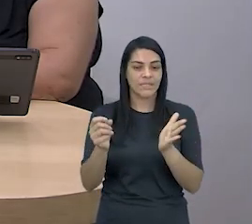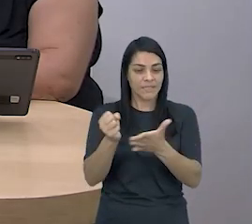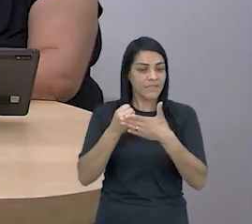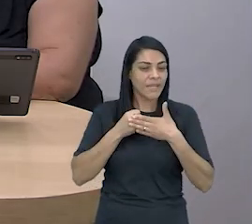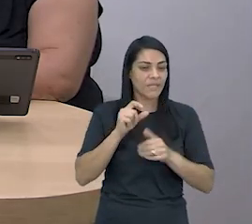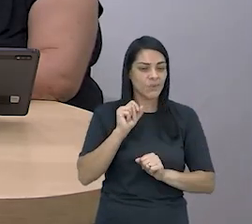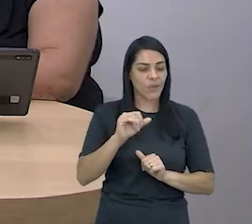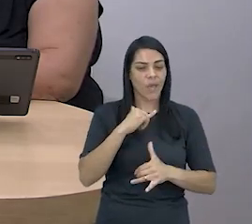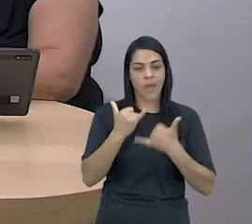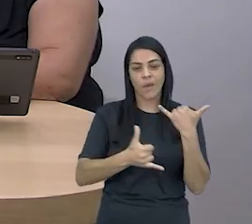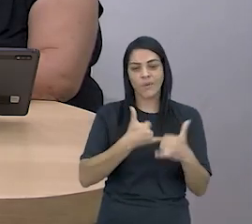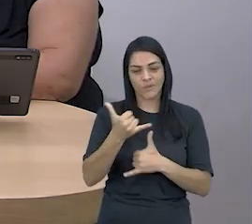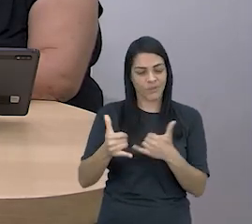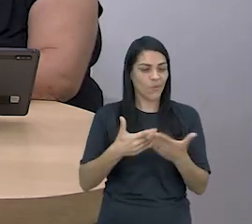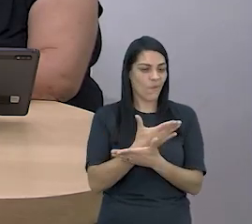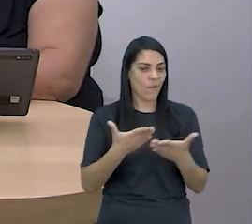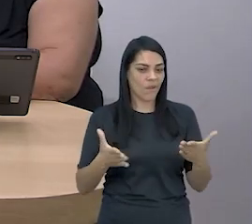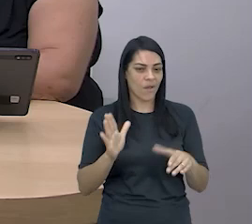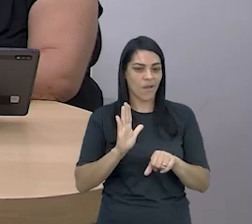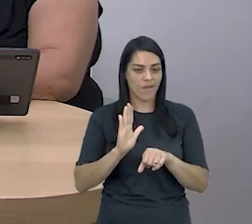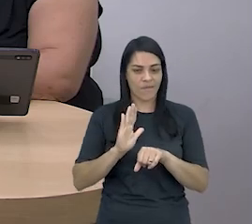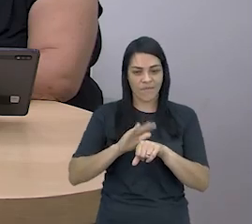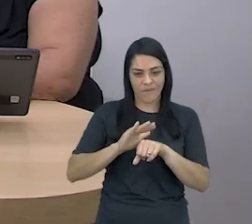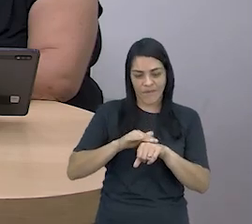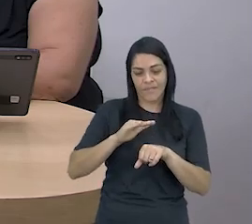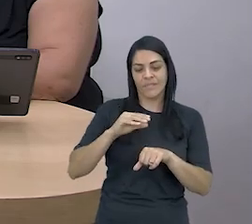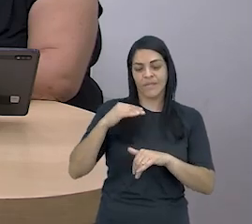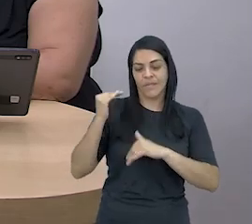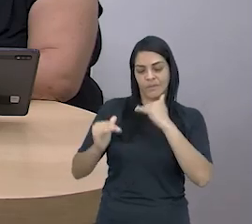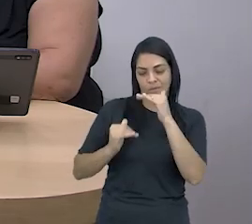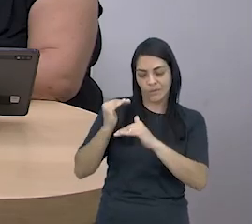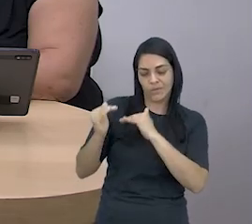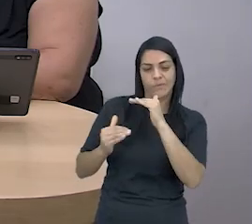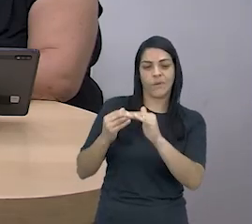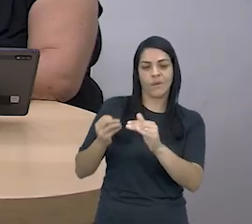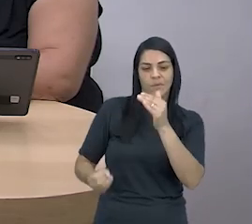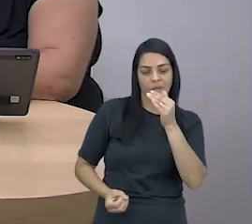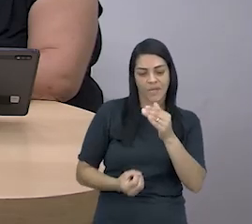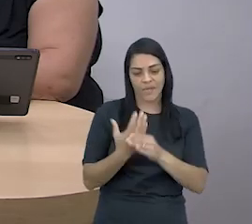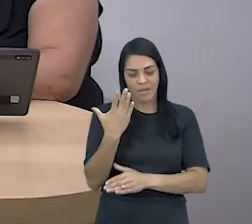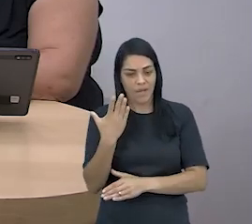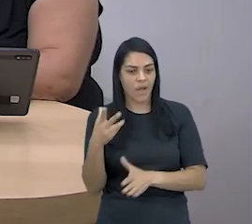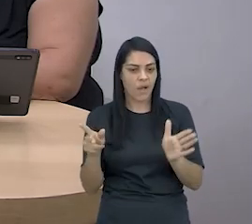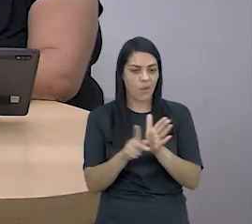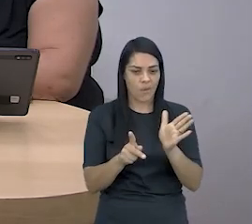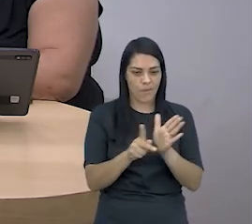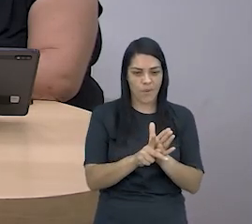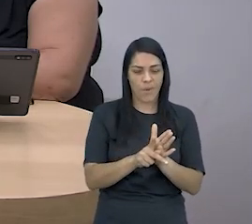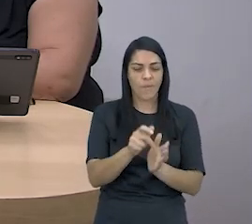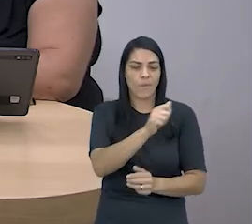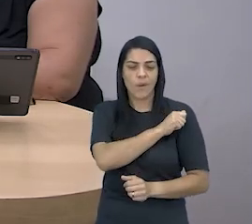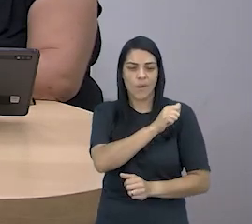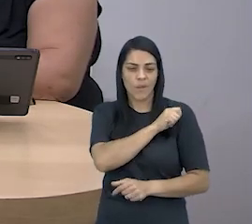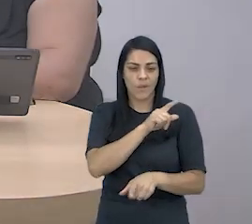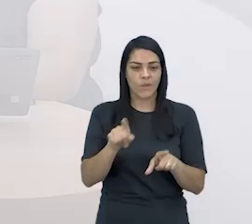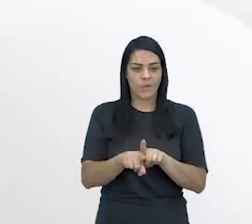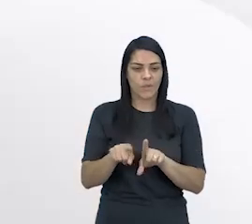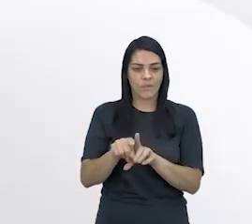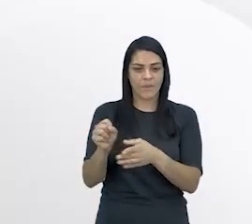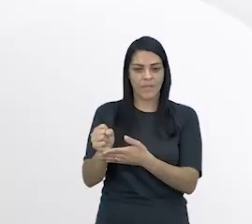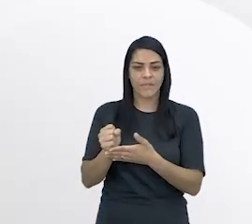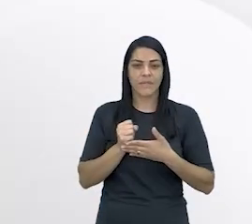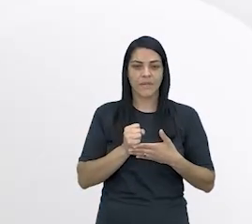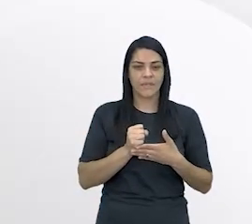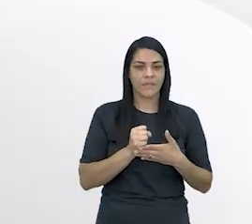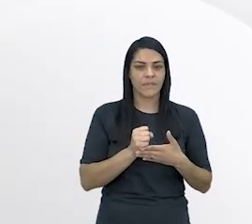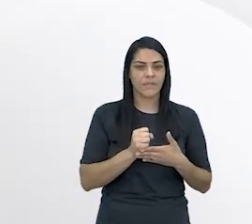que a gente vai desenvolver, que a gente pode criar com os nossos estudantes, a gente traz o STEAM.